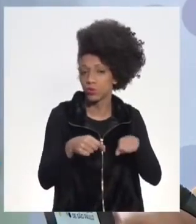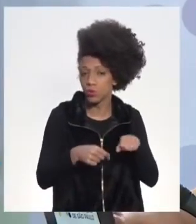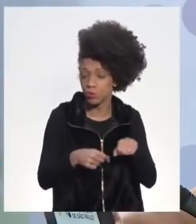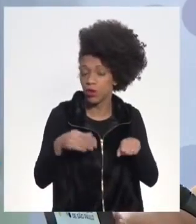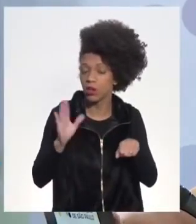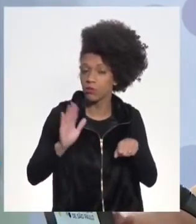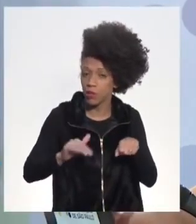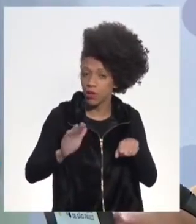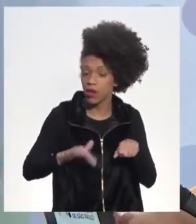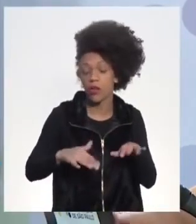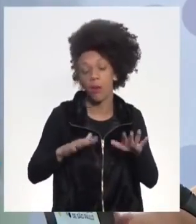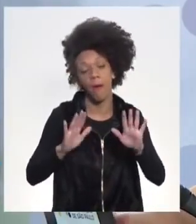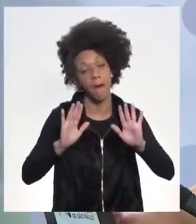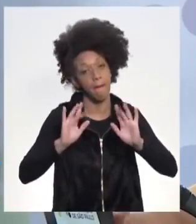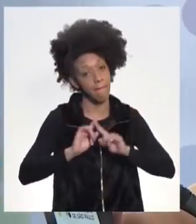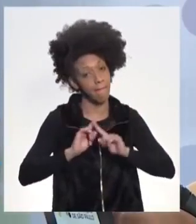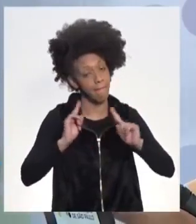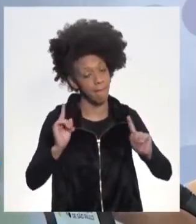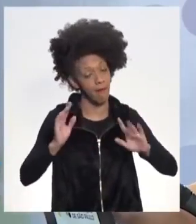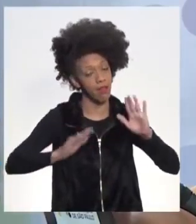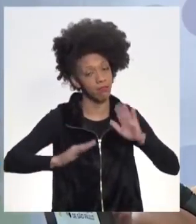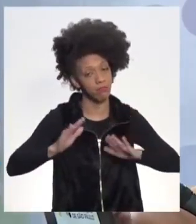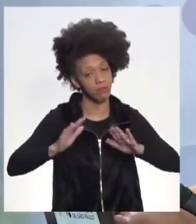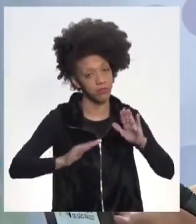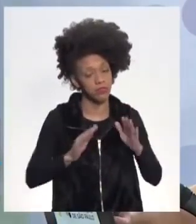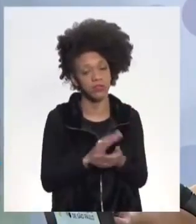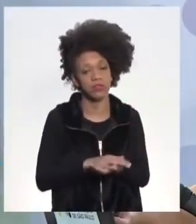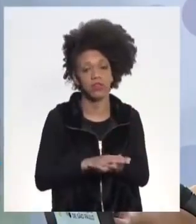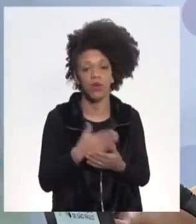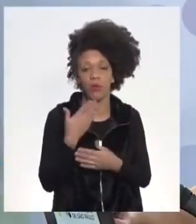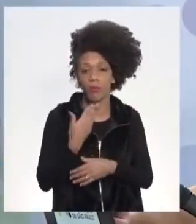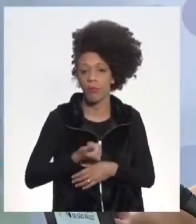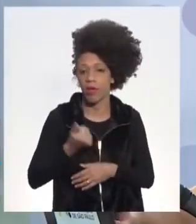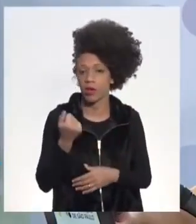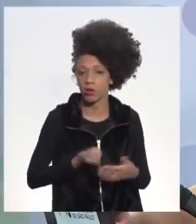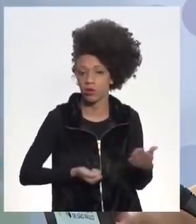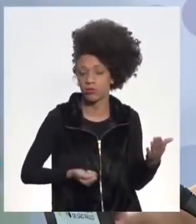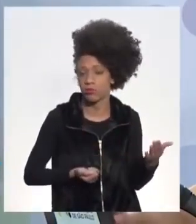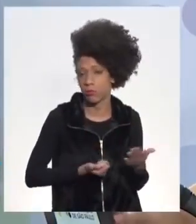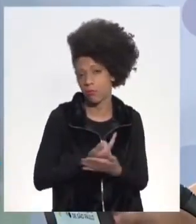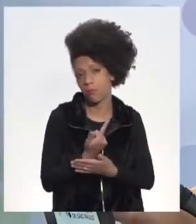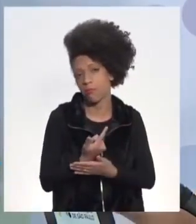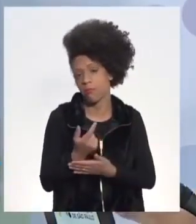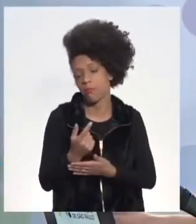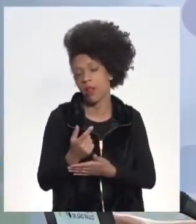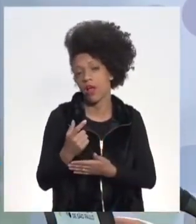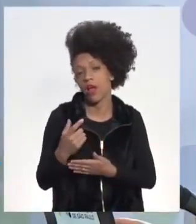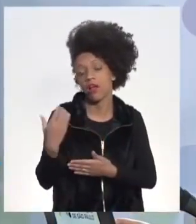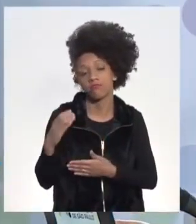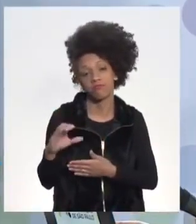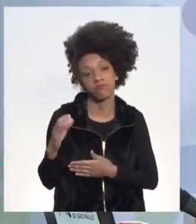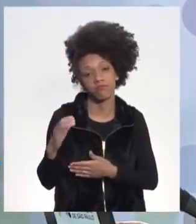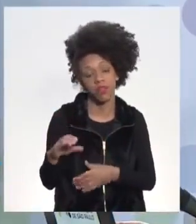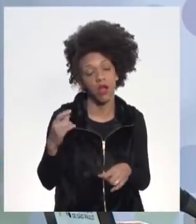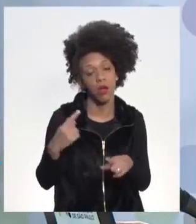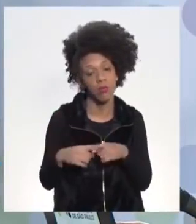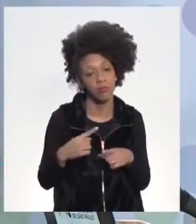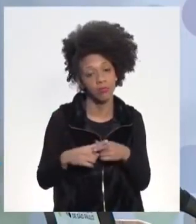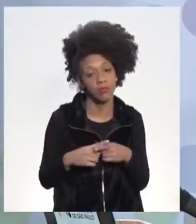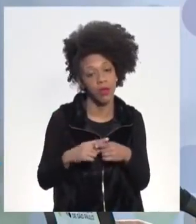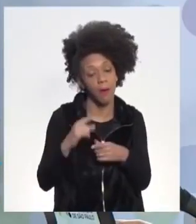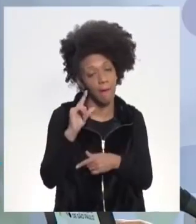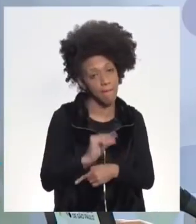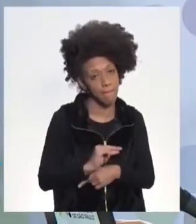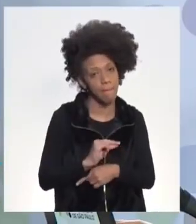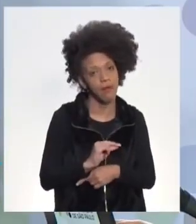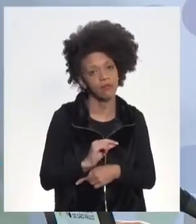barato, mas dependendo da situação, o melhor é comprar em parcelas, pois gastaremos menos dinheiro de